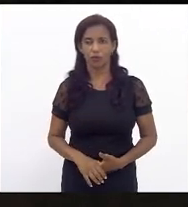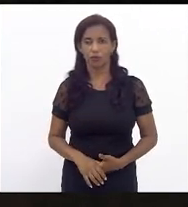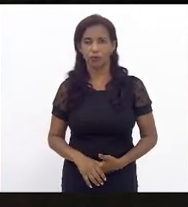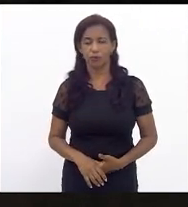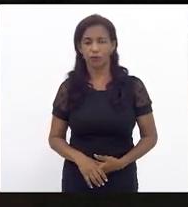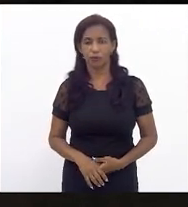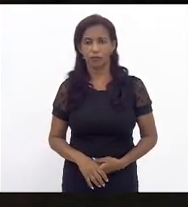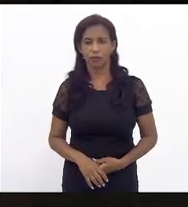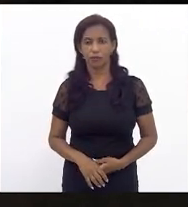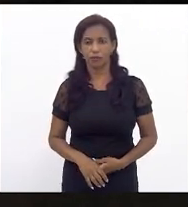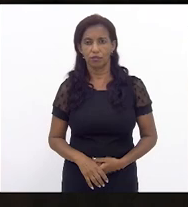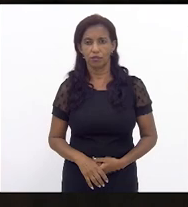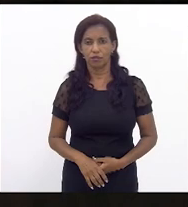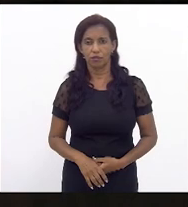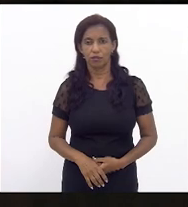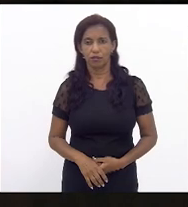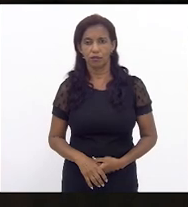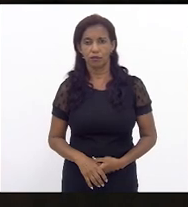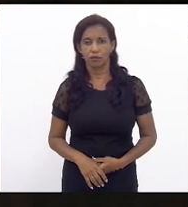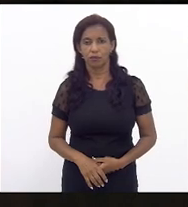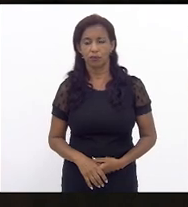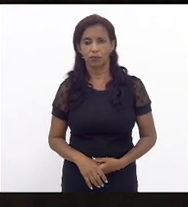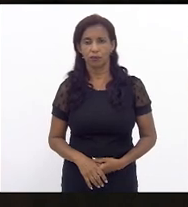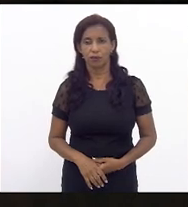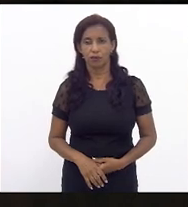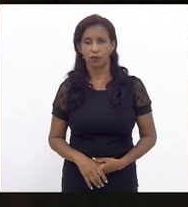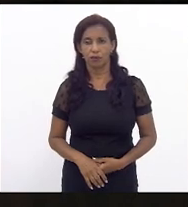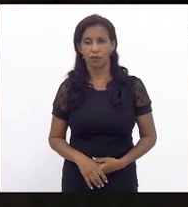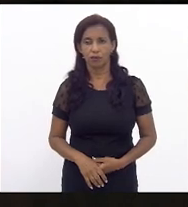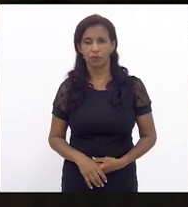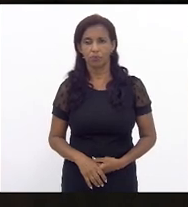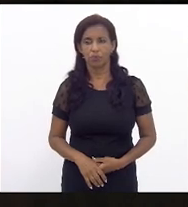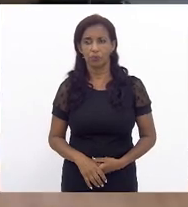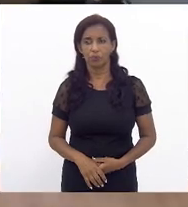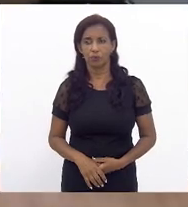Deputado Márcio Vinícius. Marcos Vinícius.